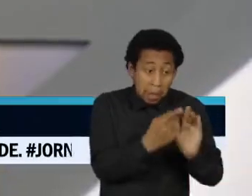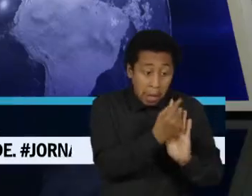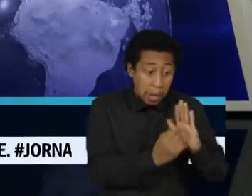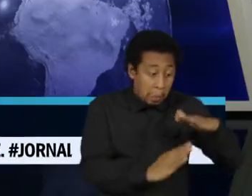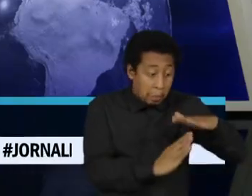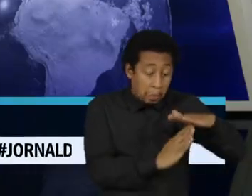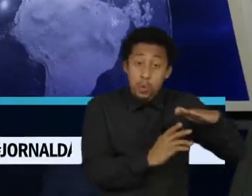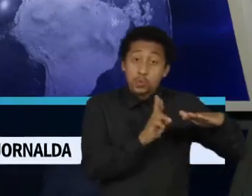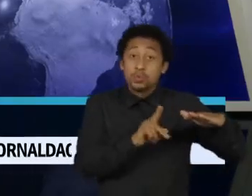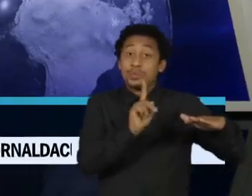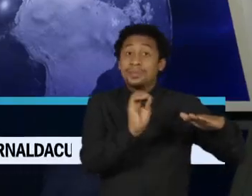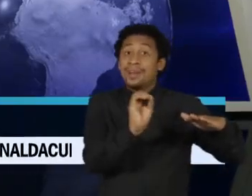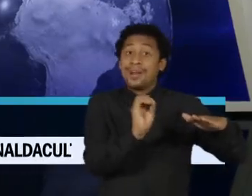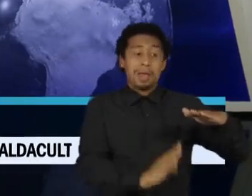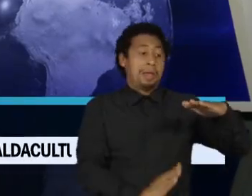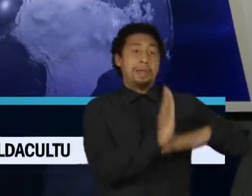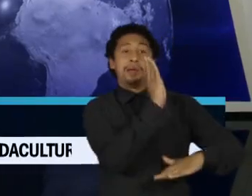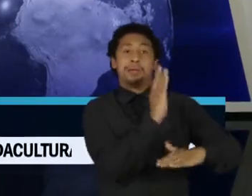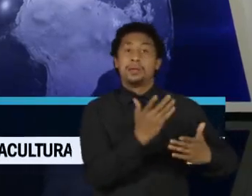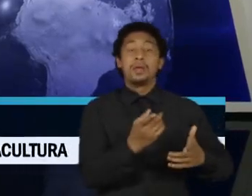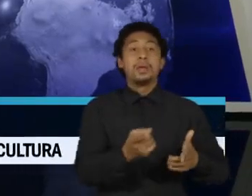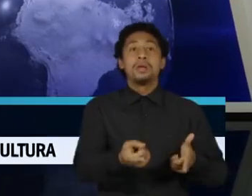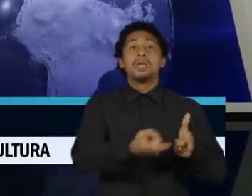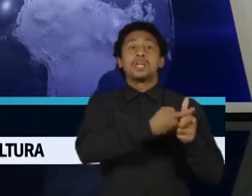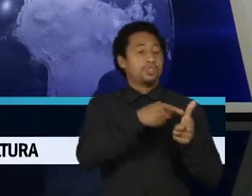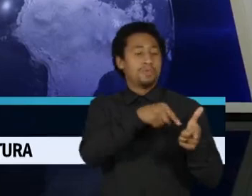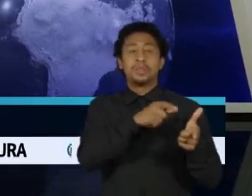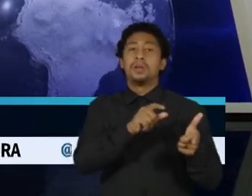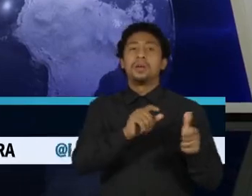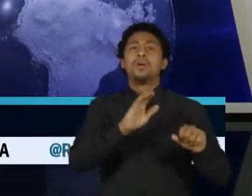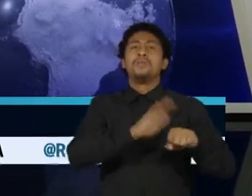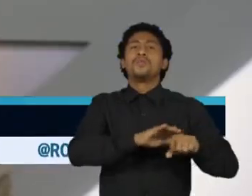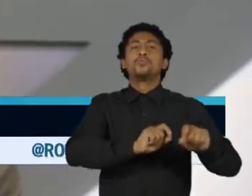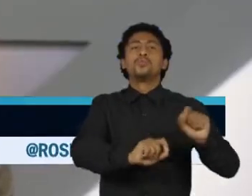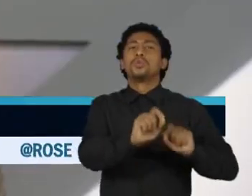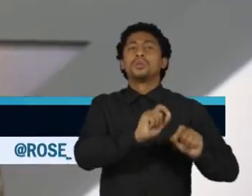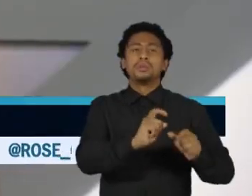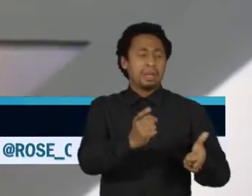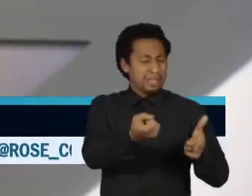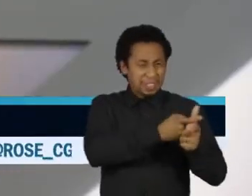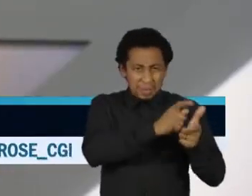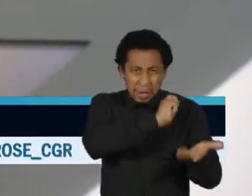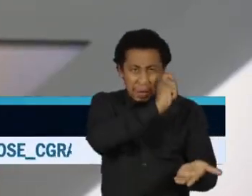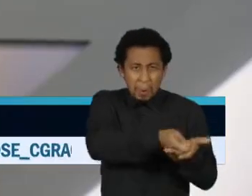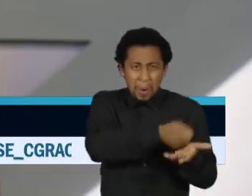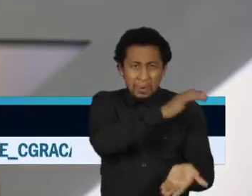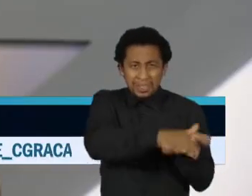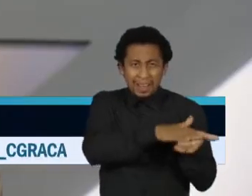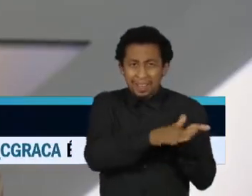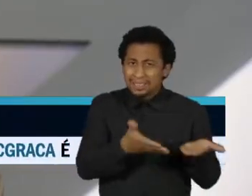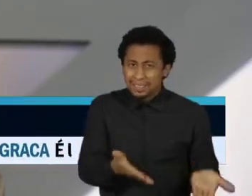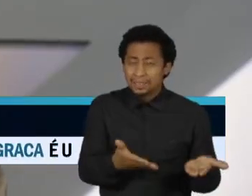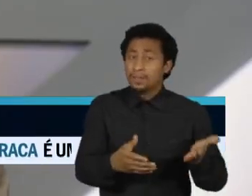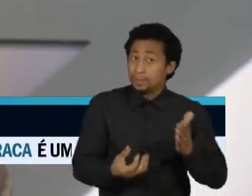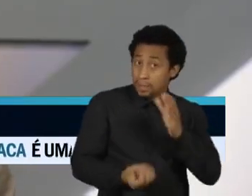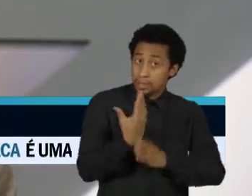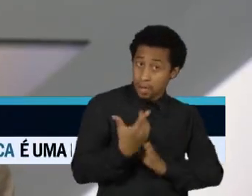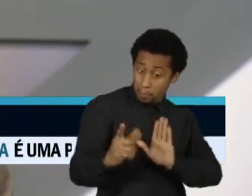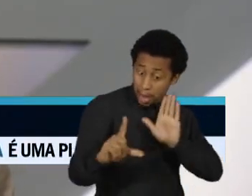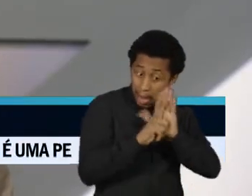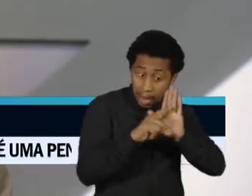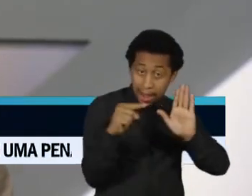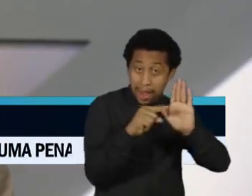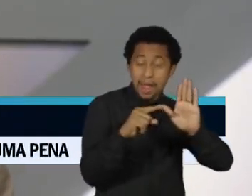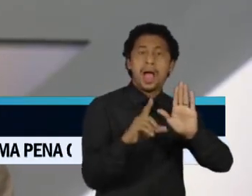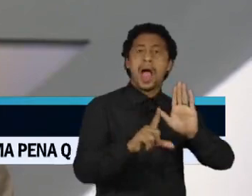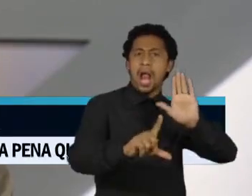Ela pedalou. O que aconteceu com a lei de juros? Não aconteceu nada. Então, essa história de que a gente vai colocar uma lei e essa lei vai